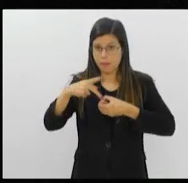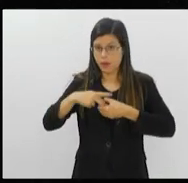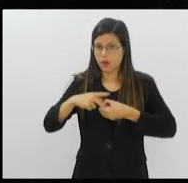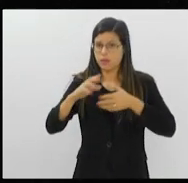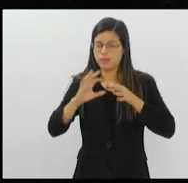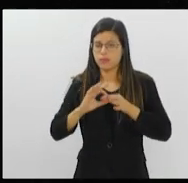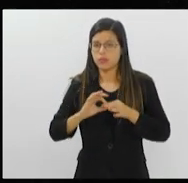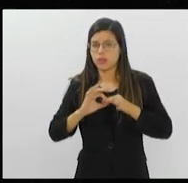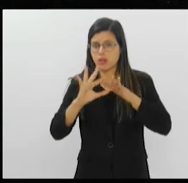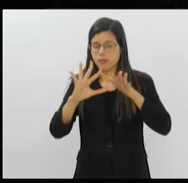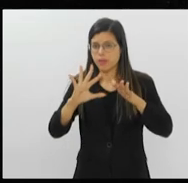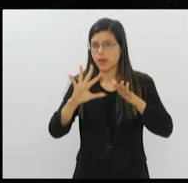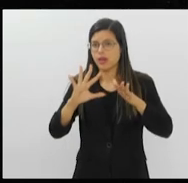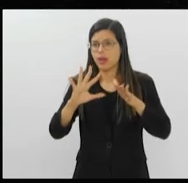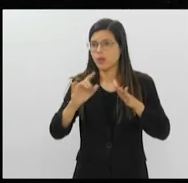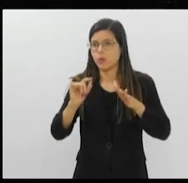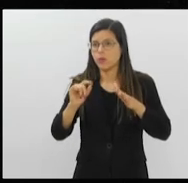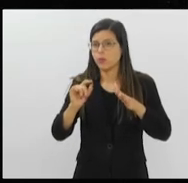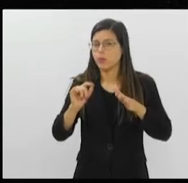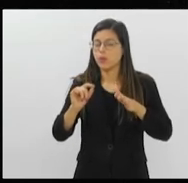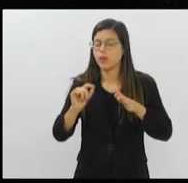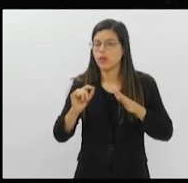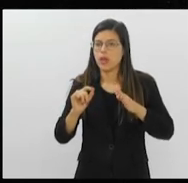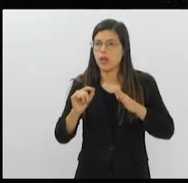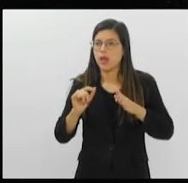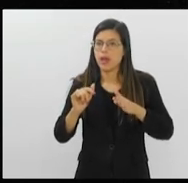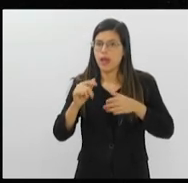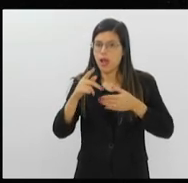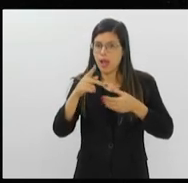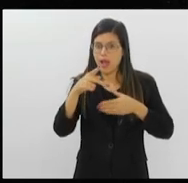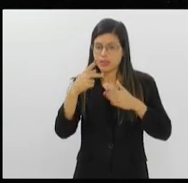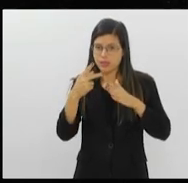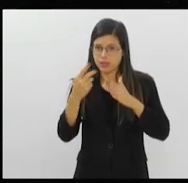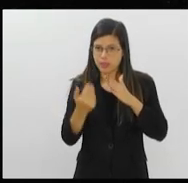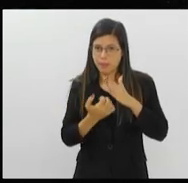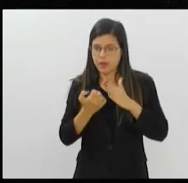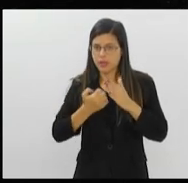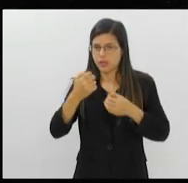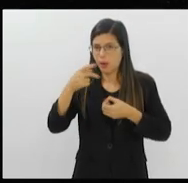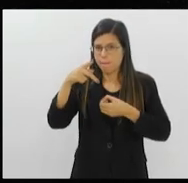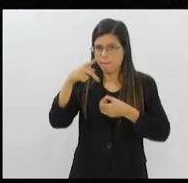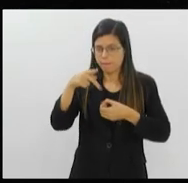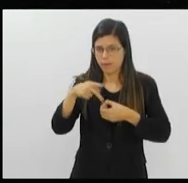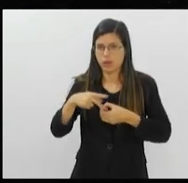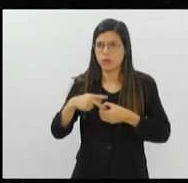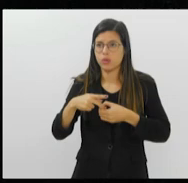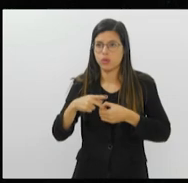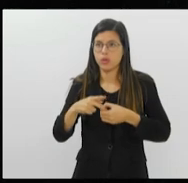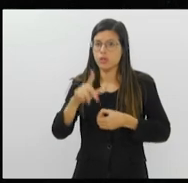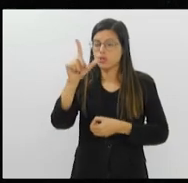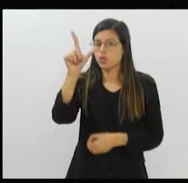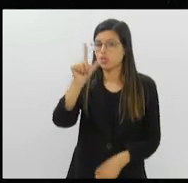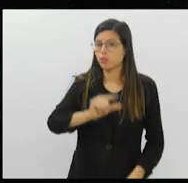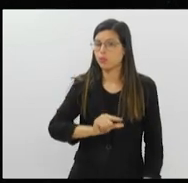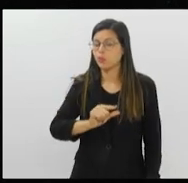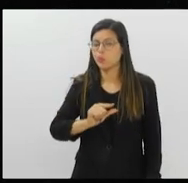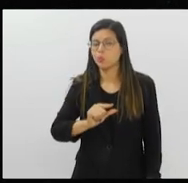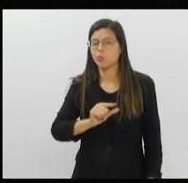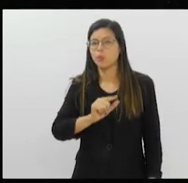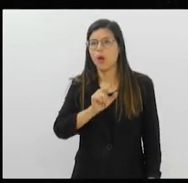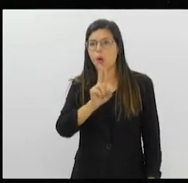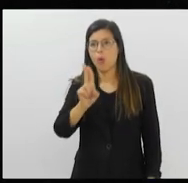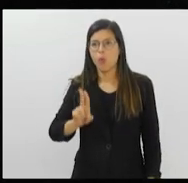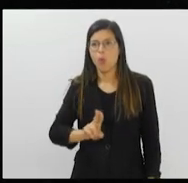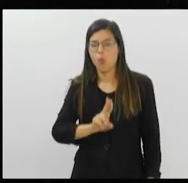a determinar que as petroleiras reduzam a reinjeção do insumo